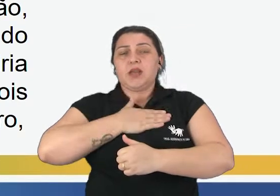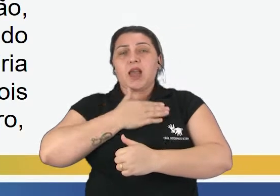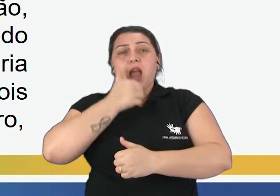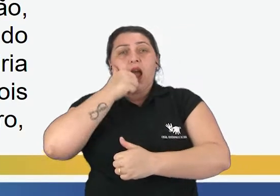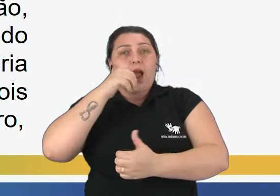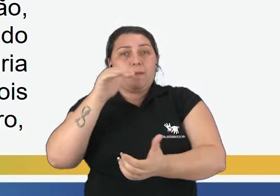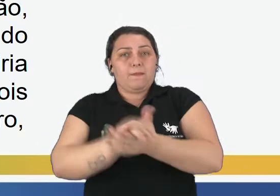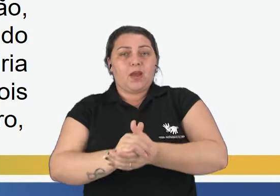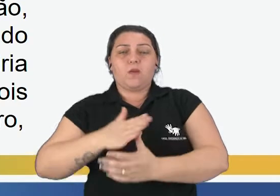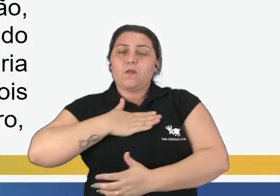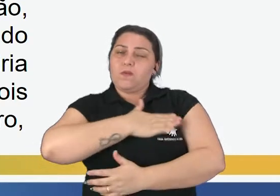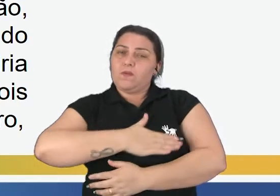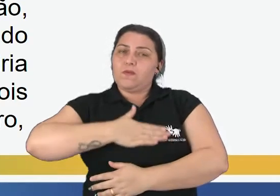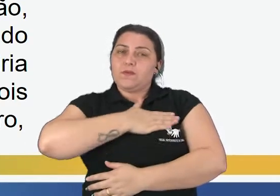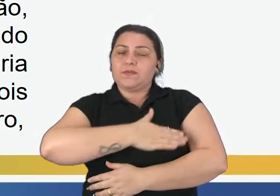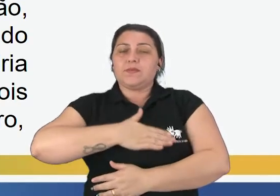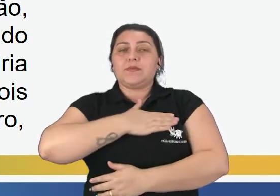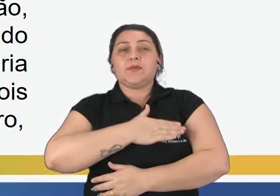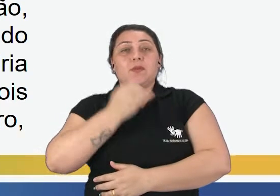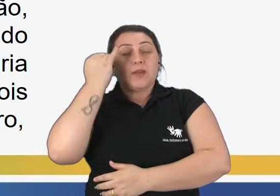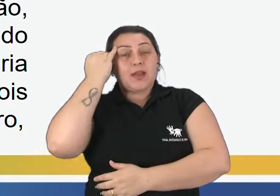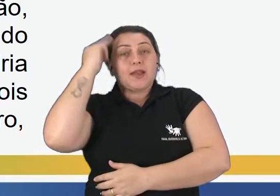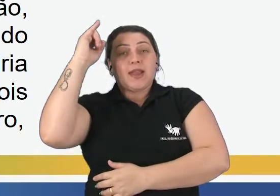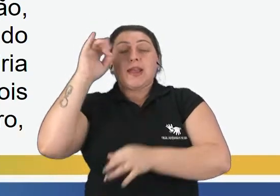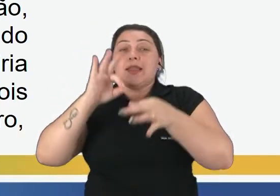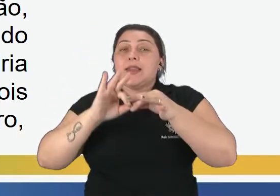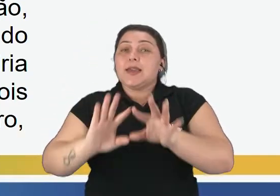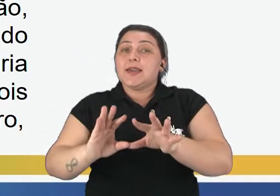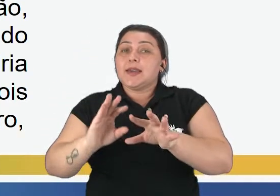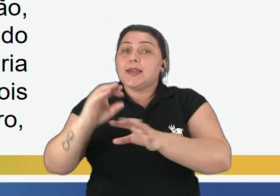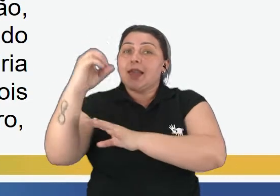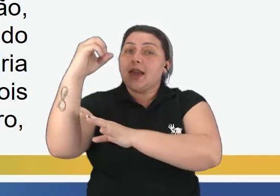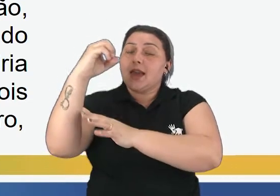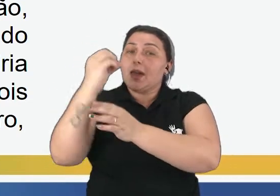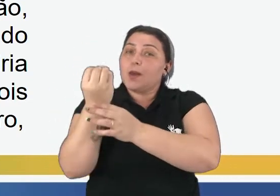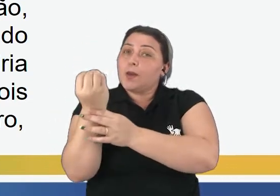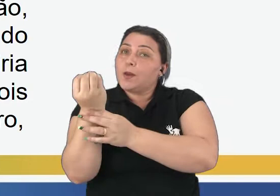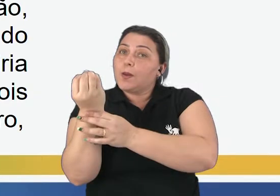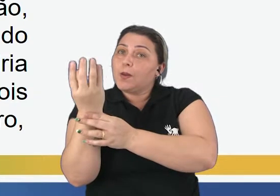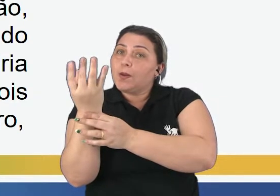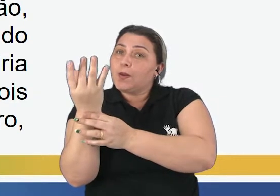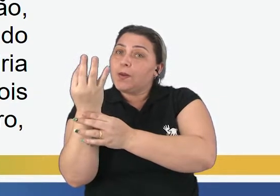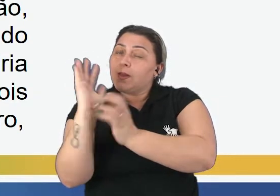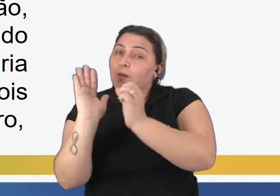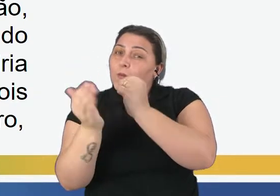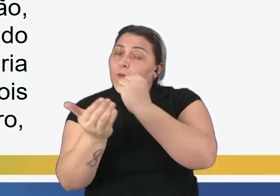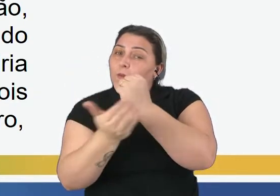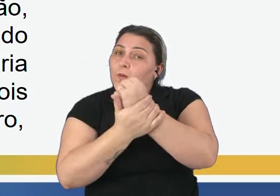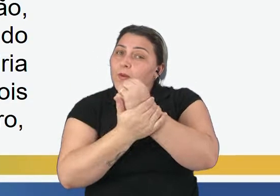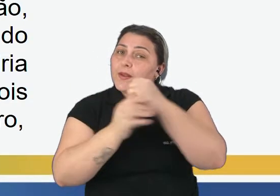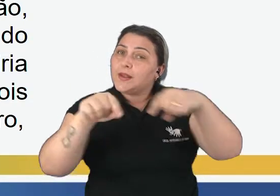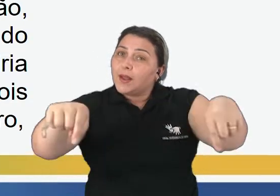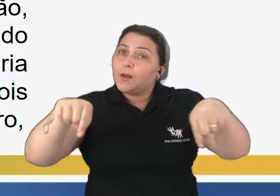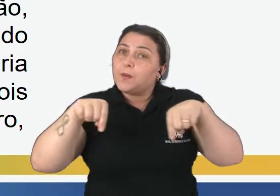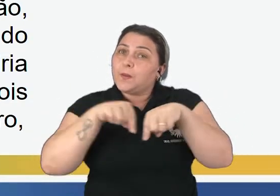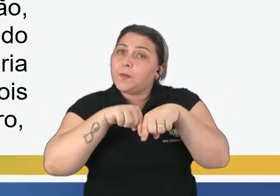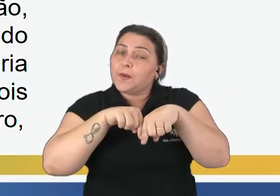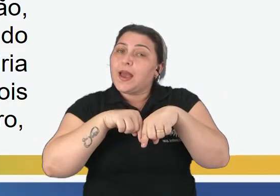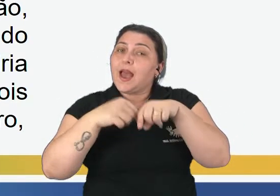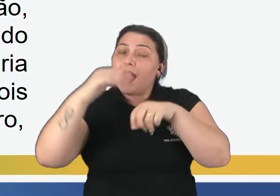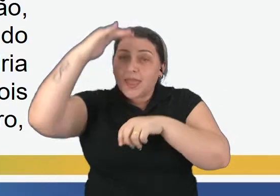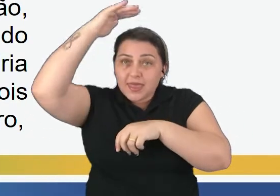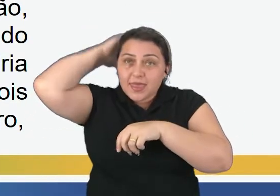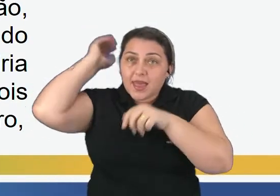esposa gostou da ideia. Eles deixaram então uma lâmpada ardendo e se esconderam no canto do quarto, por trás de